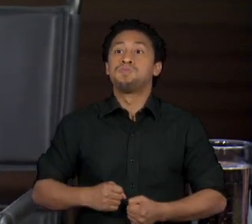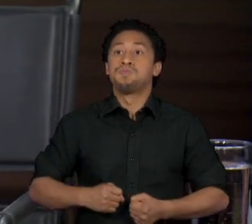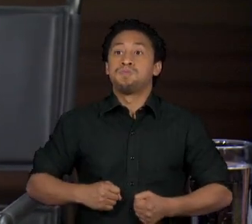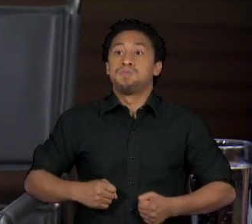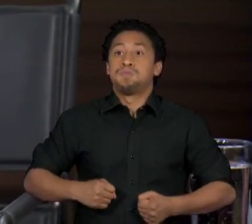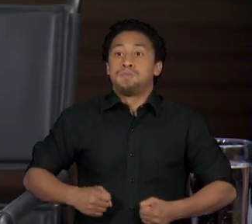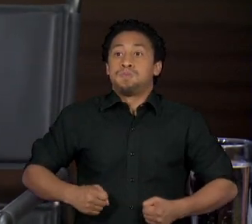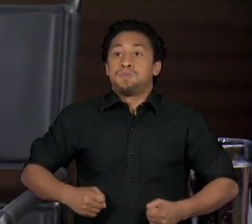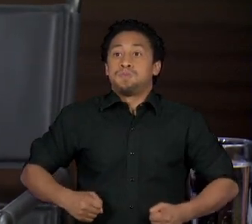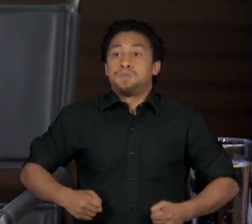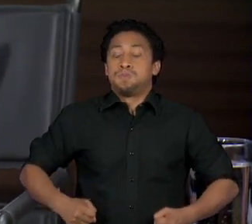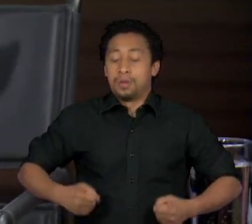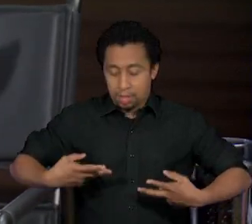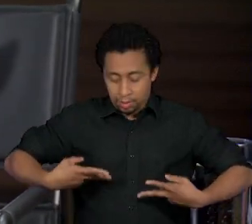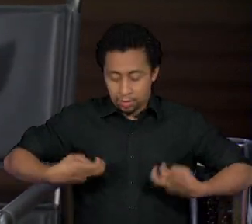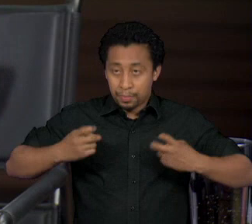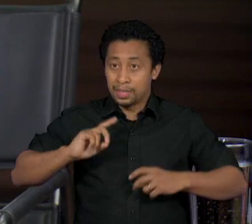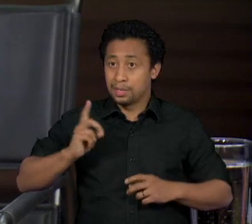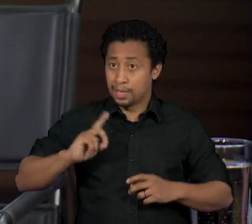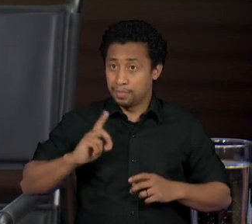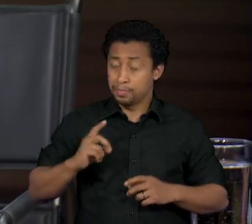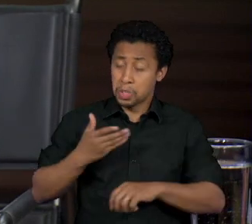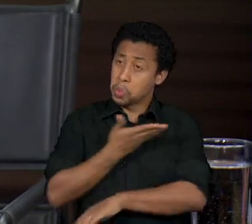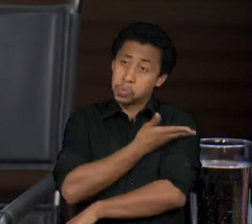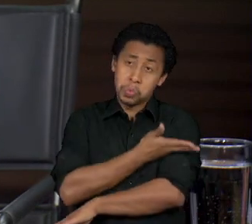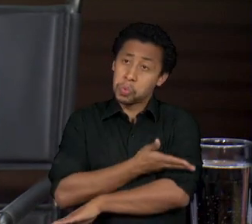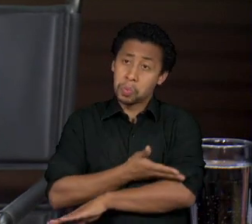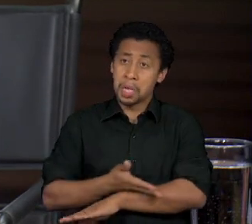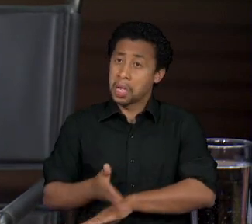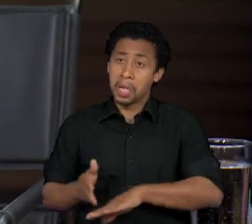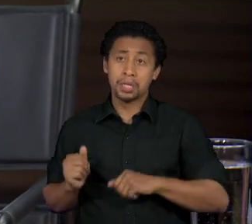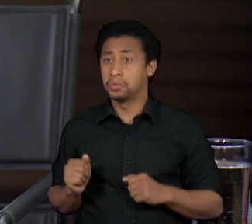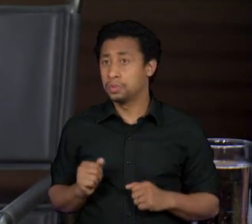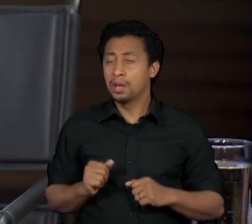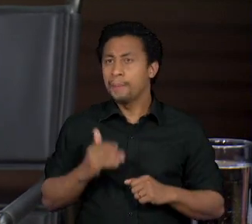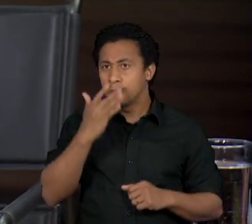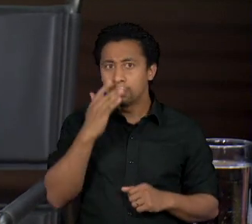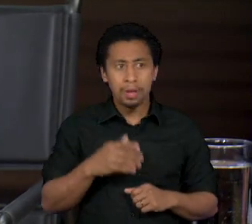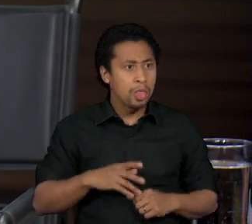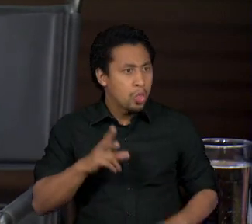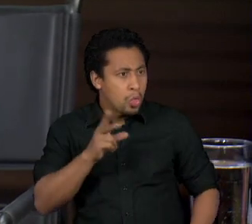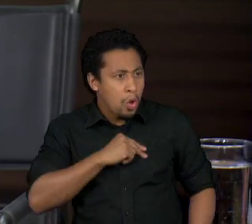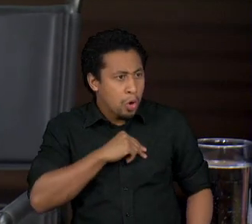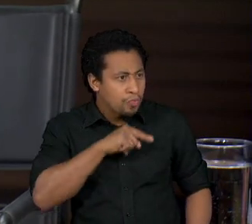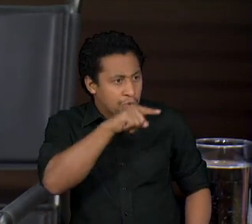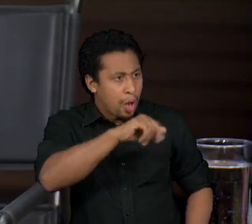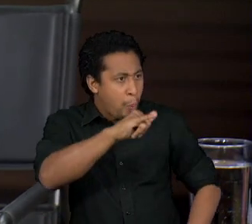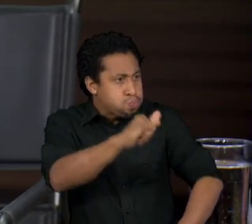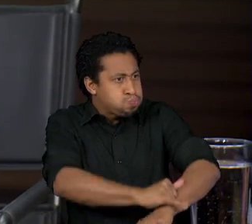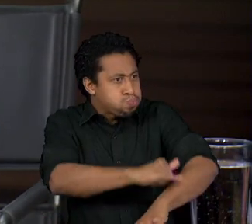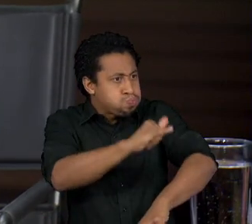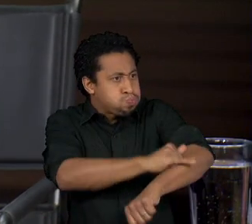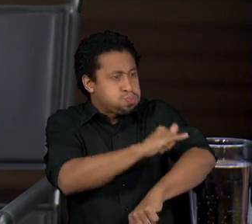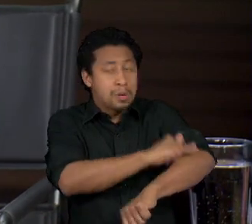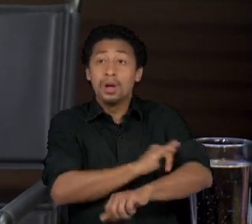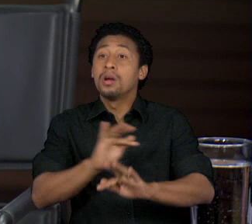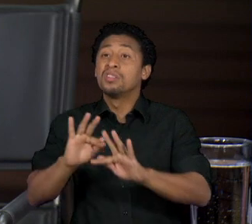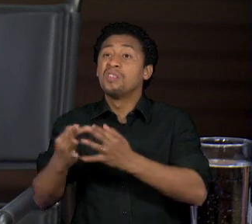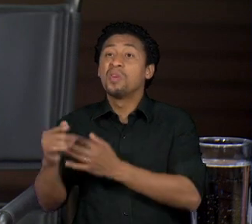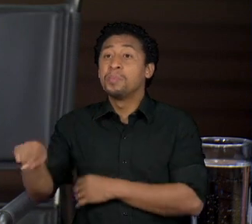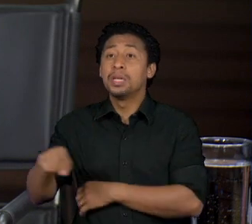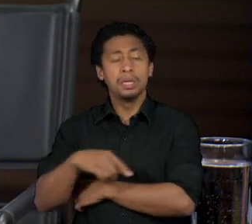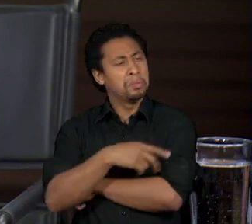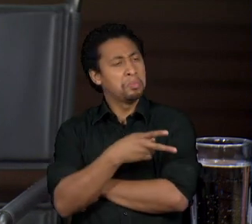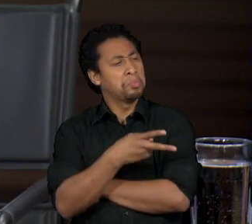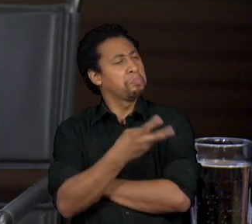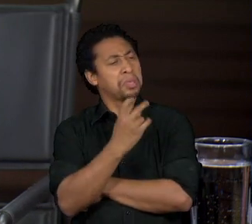pessoa que quando você fala, nossa, como você engordou, e a família fala, nossa, eu não tinha percebido. É mais ou menos isso. Quando eu vejo no consultório, e